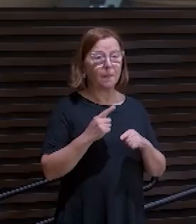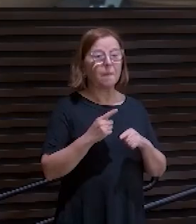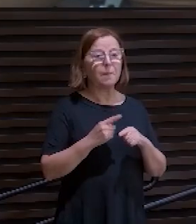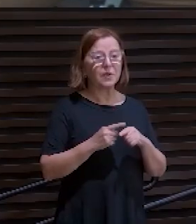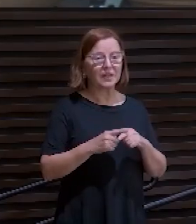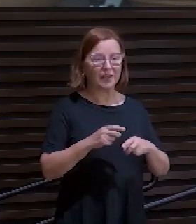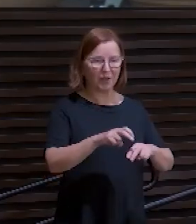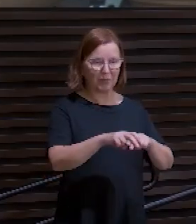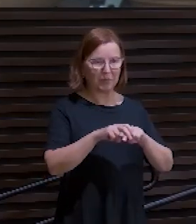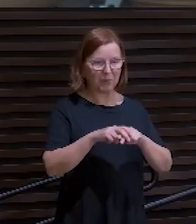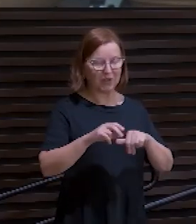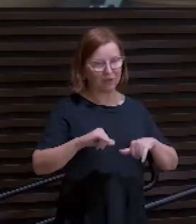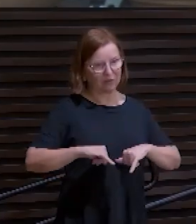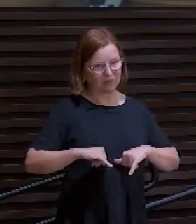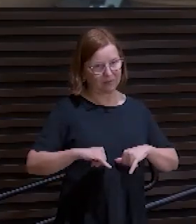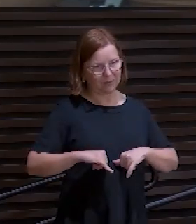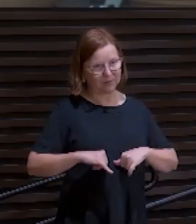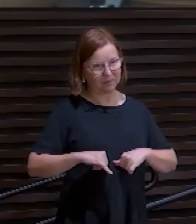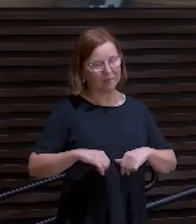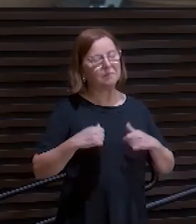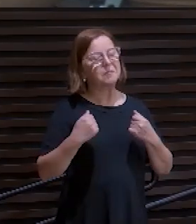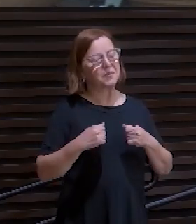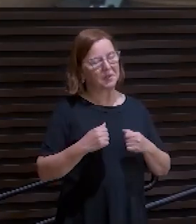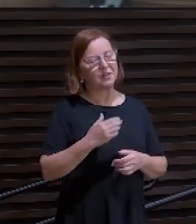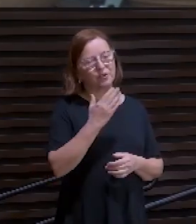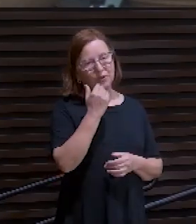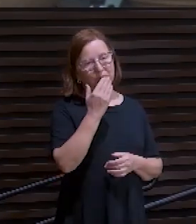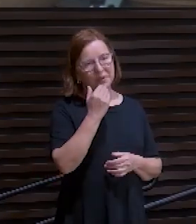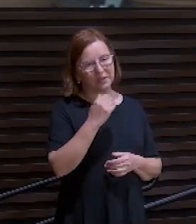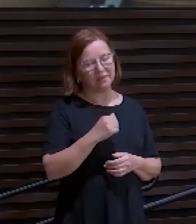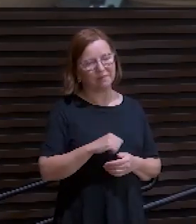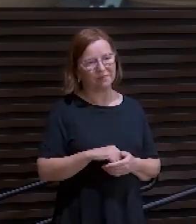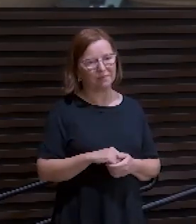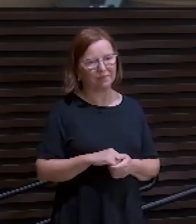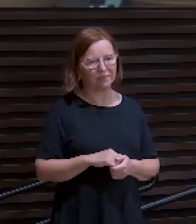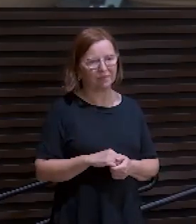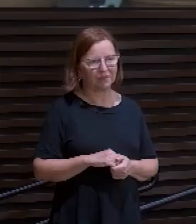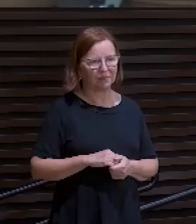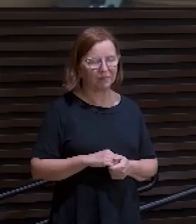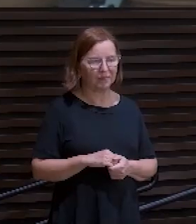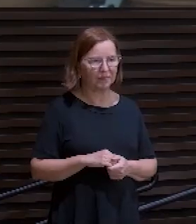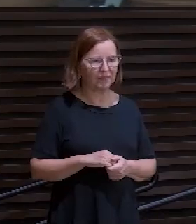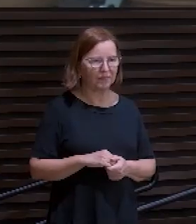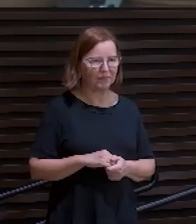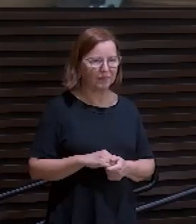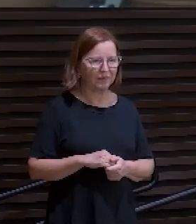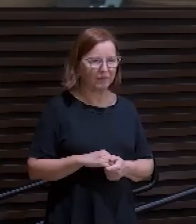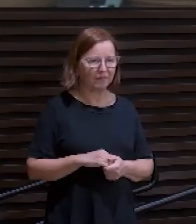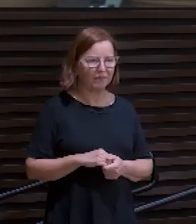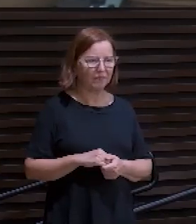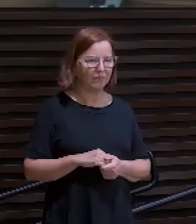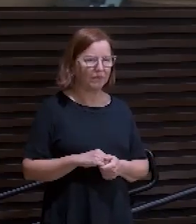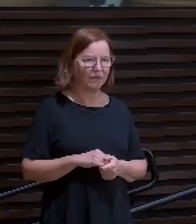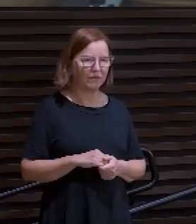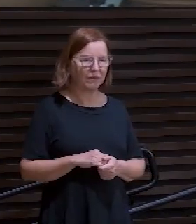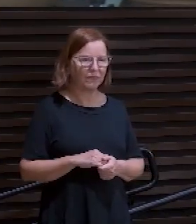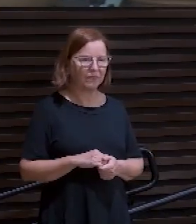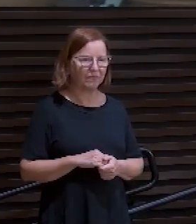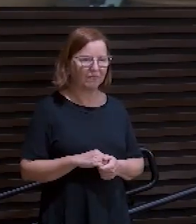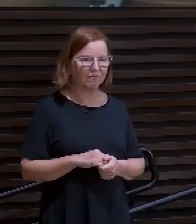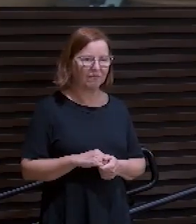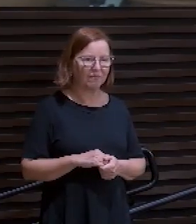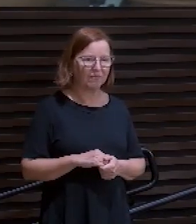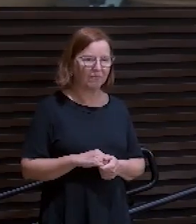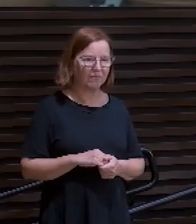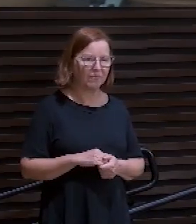do precisar de comida, do não ter mais pompa e circunstância. Qual agora a necessidade